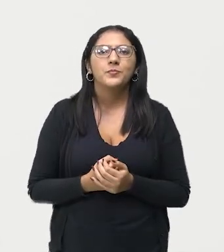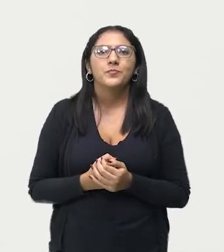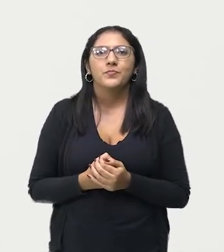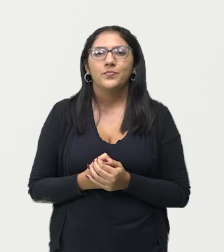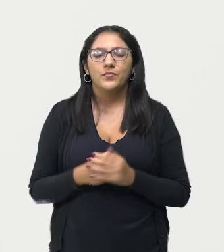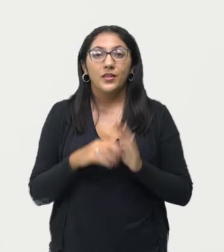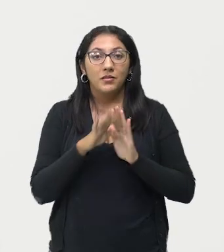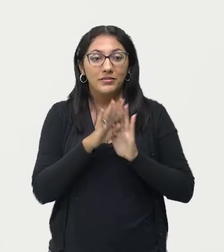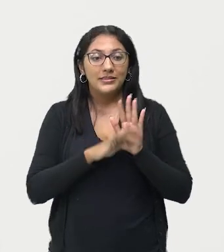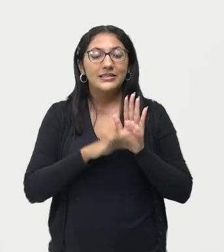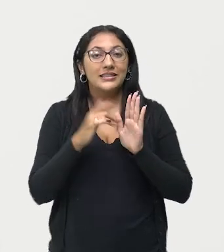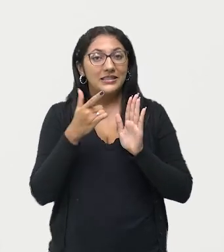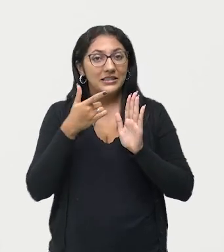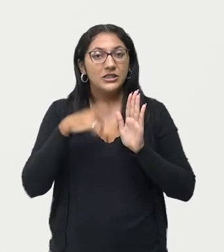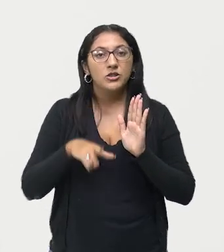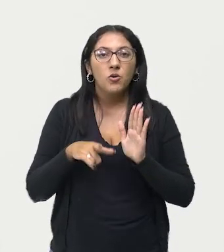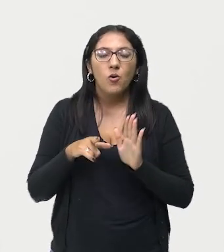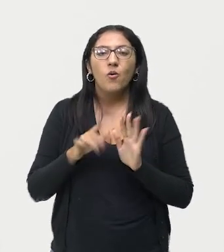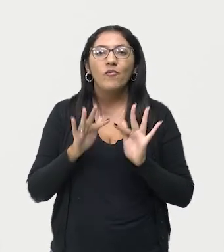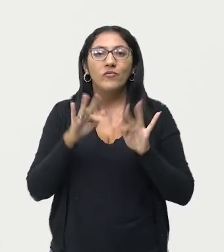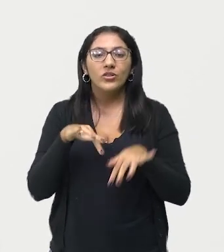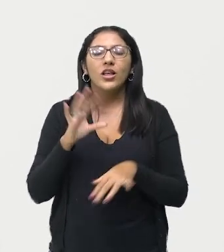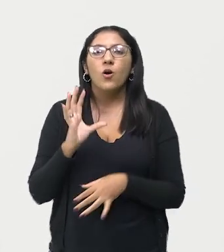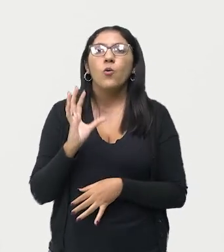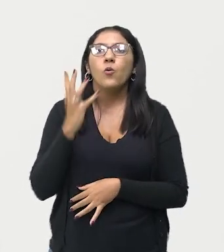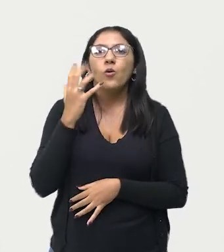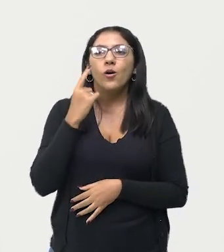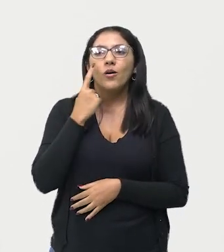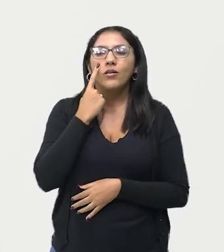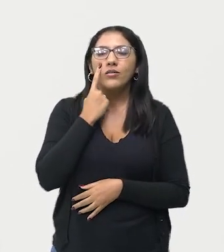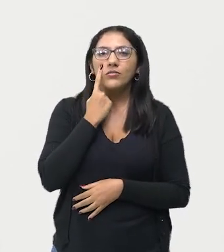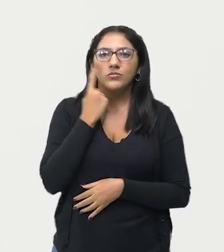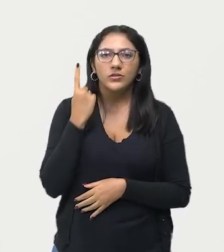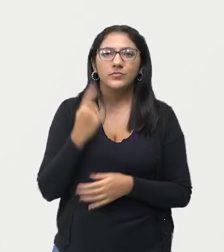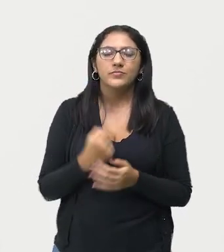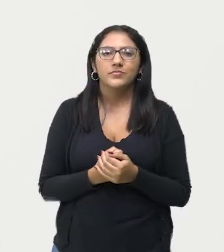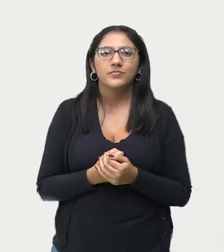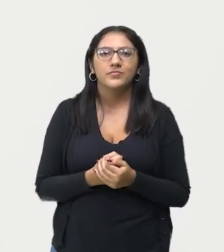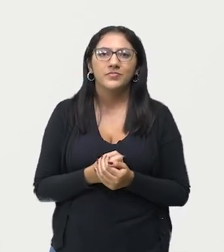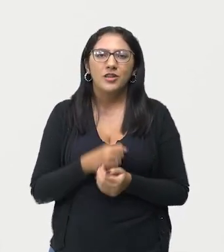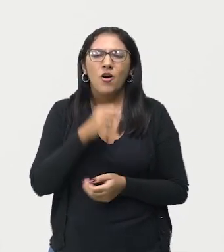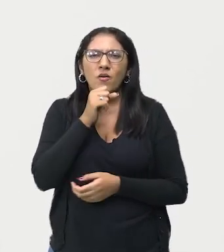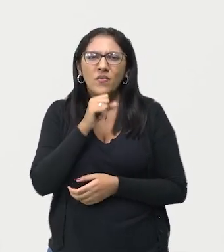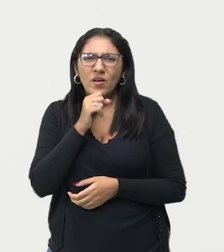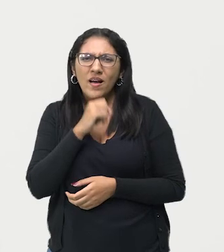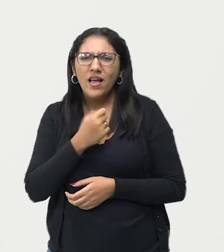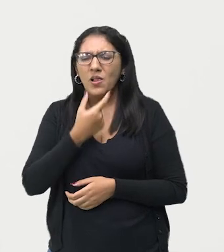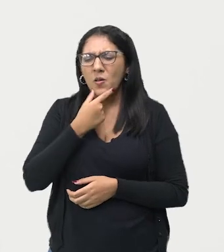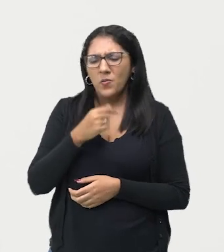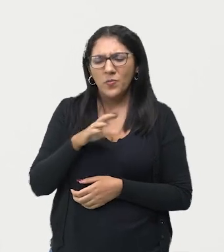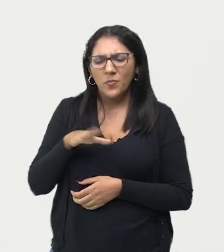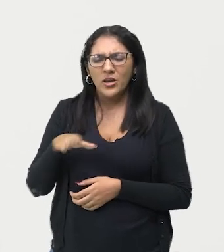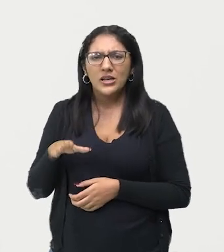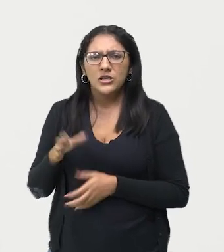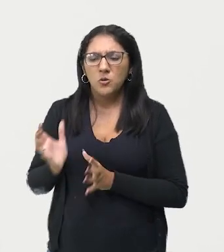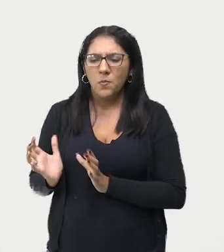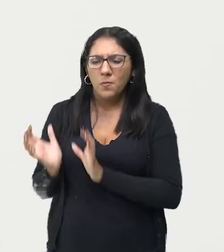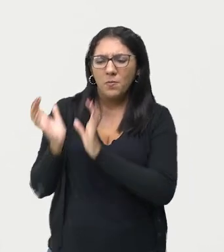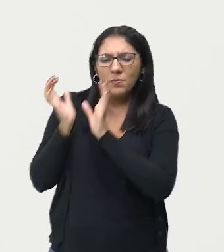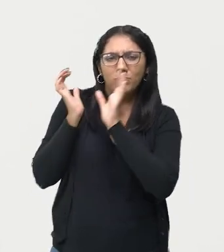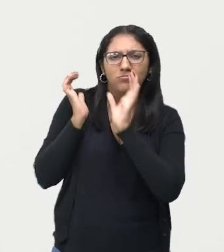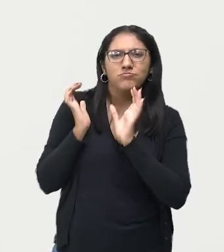texto finaliza com outro fato acontecendo. O fato de que o velho e o menino acabam carregando o burro, não